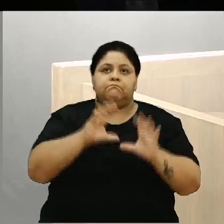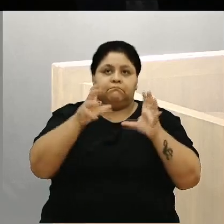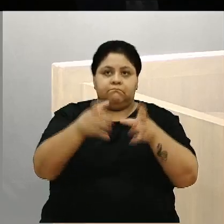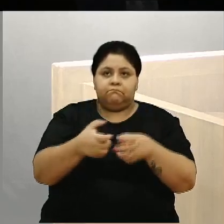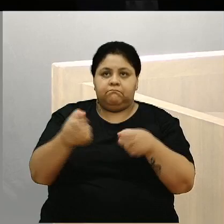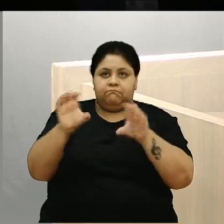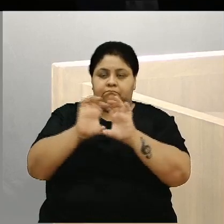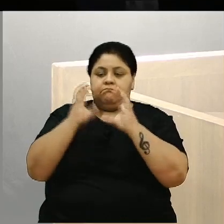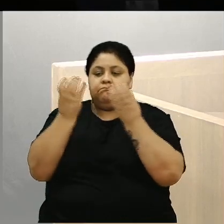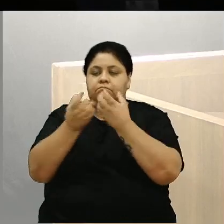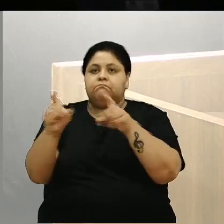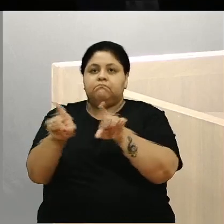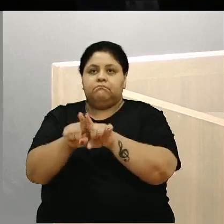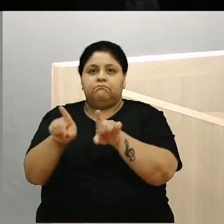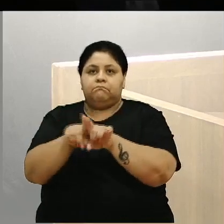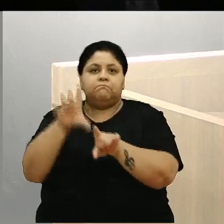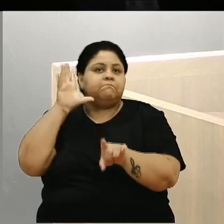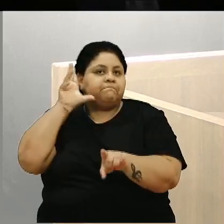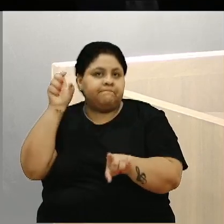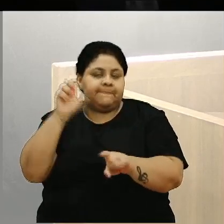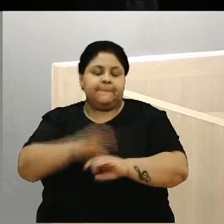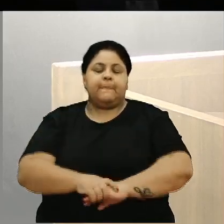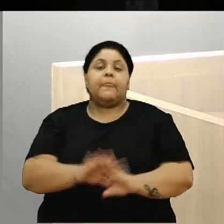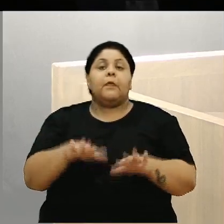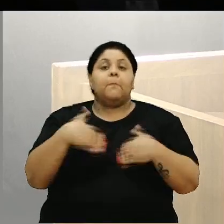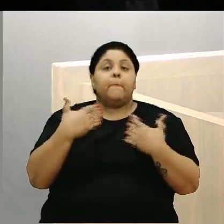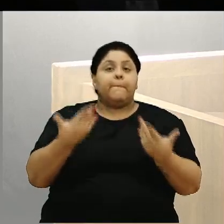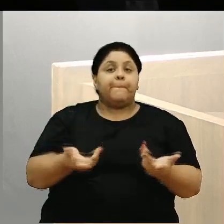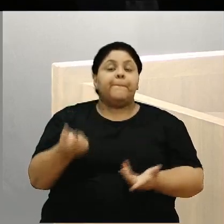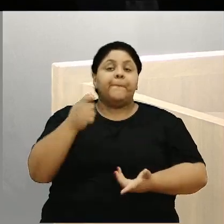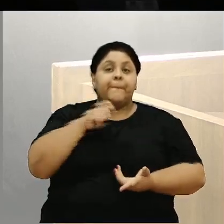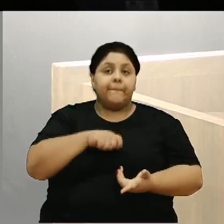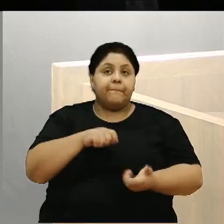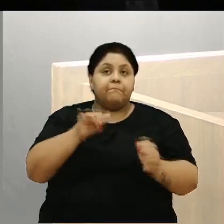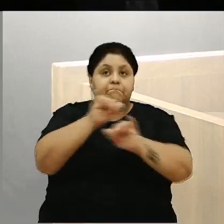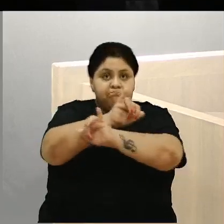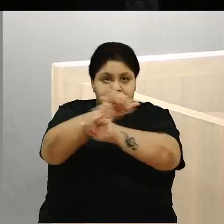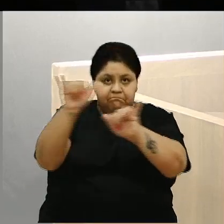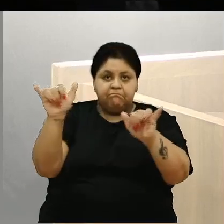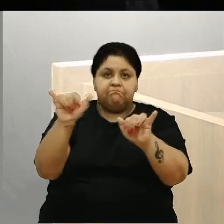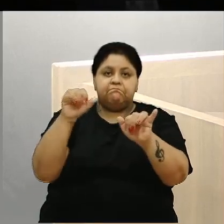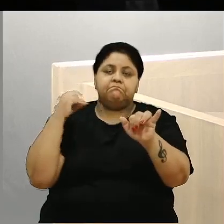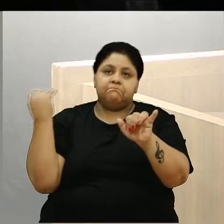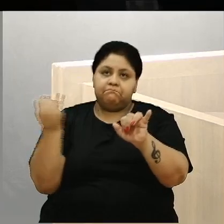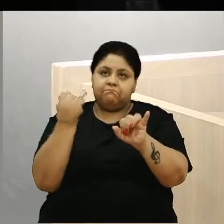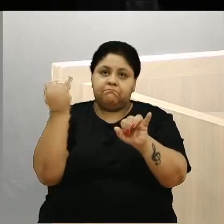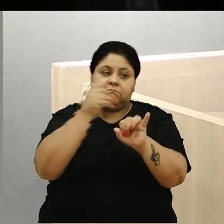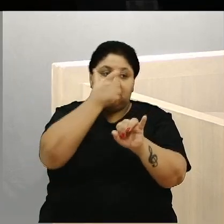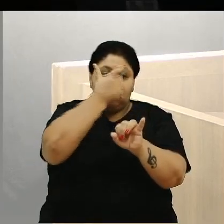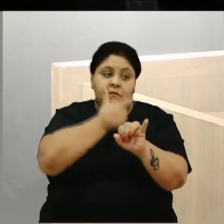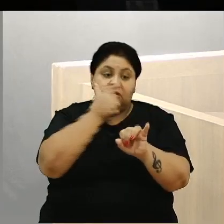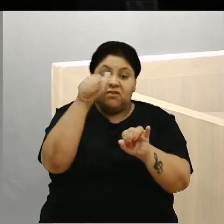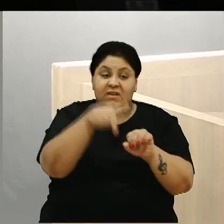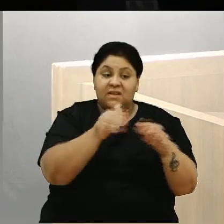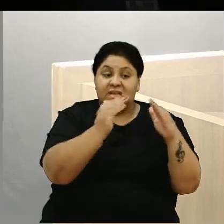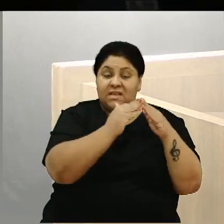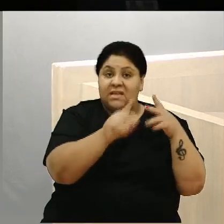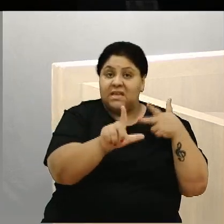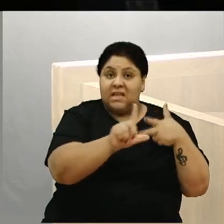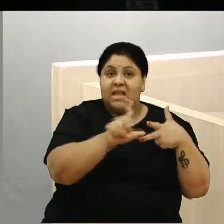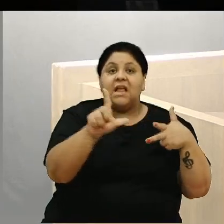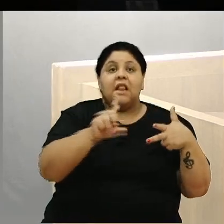comunidade, né, também que nos escuta. Bom, eu preciso trazer algumas informações que são importantes e eu acho que essa Casa Legislativa